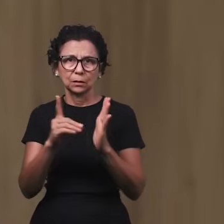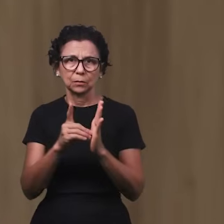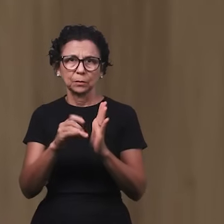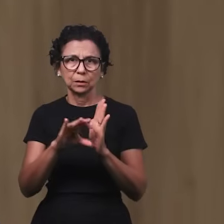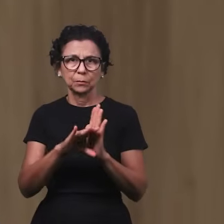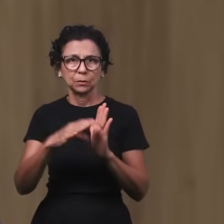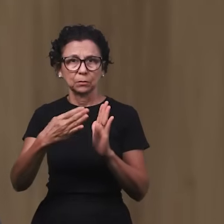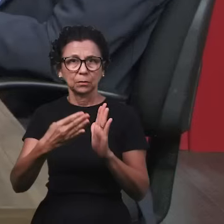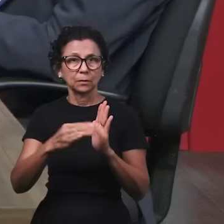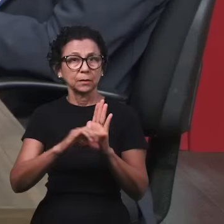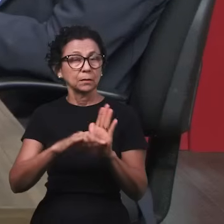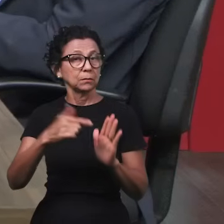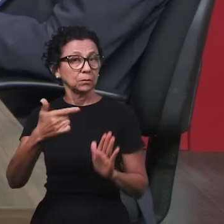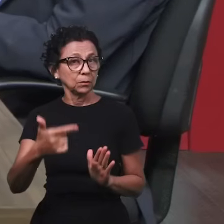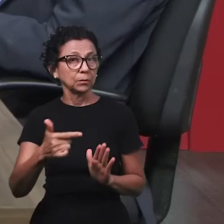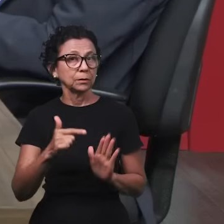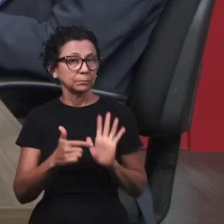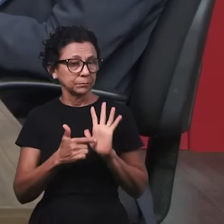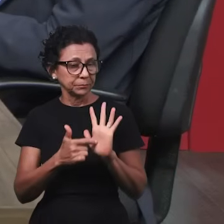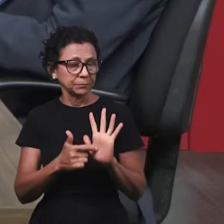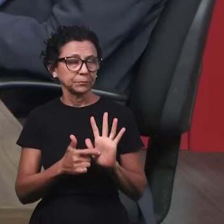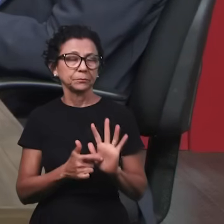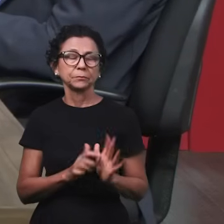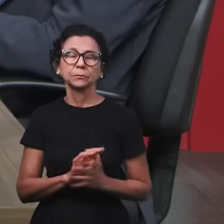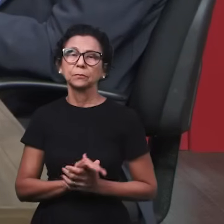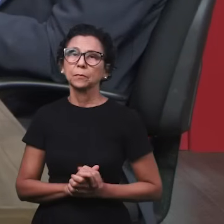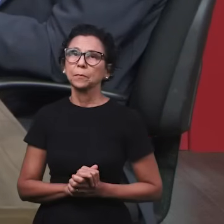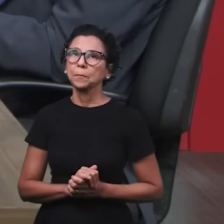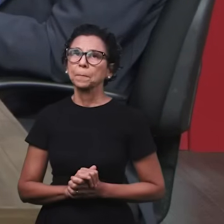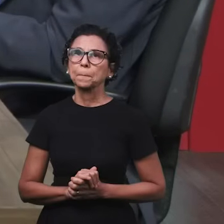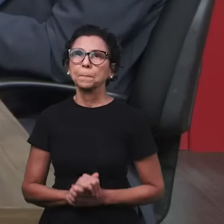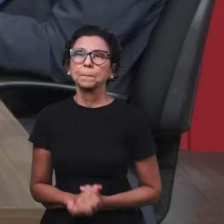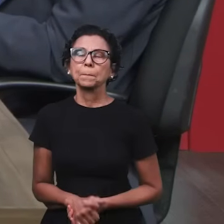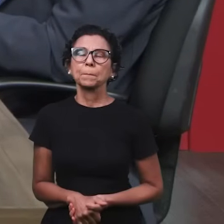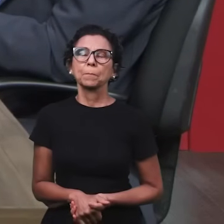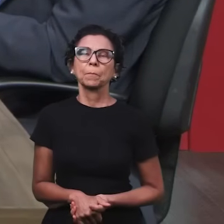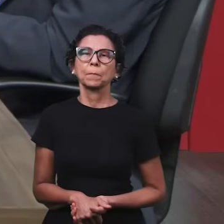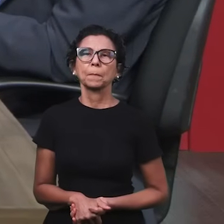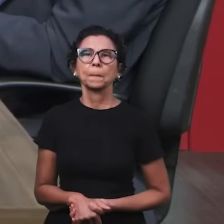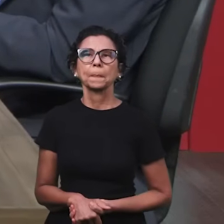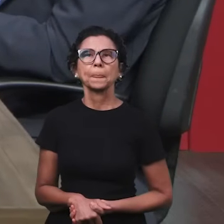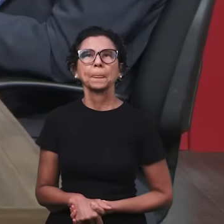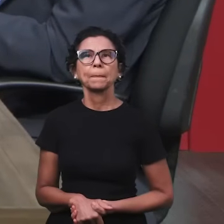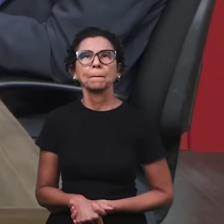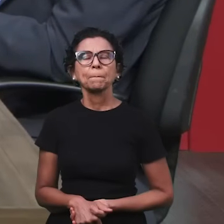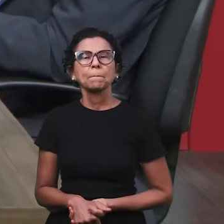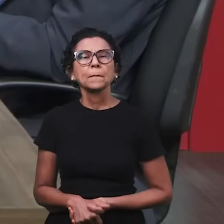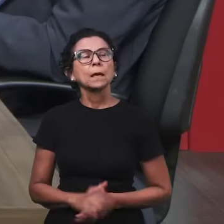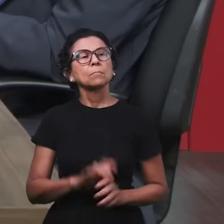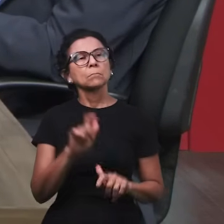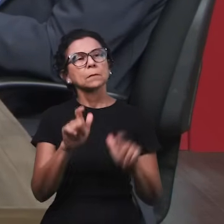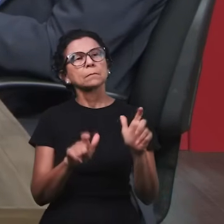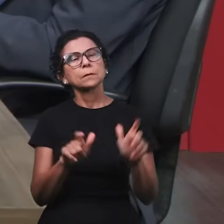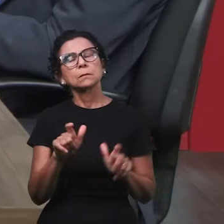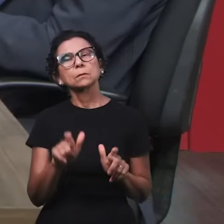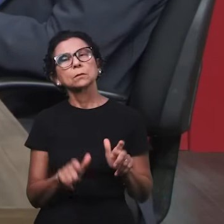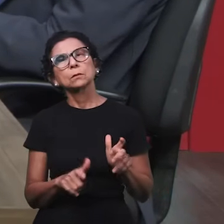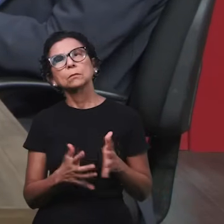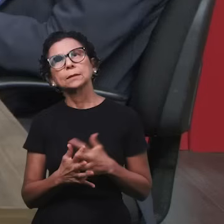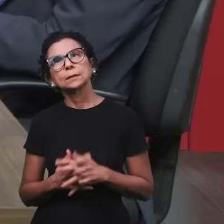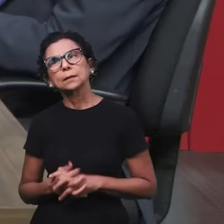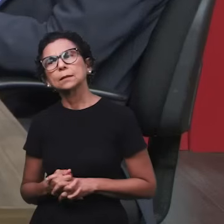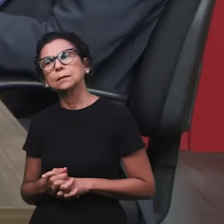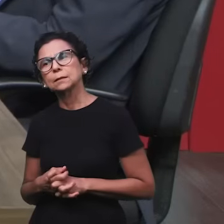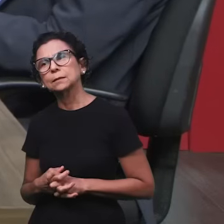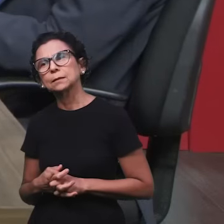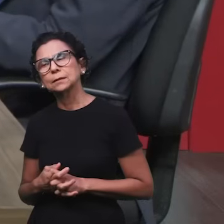né? Exatamente. É muito interessante porque muitas pessoas, dentro desse aspecto do relativismo,